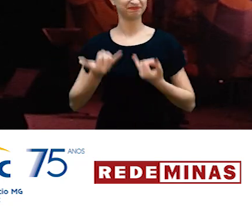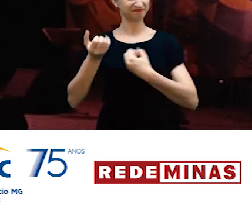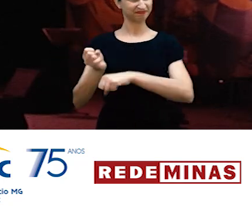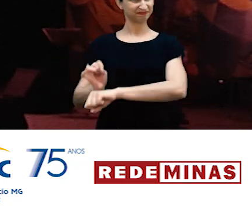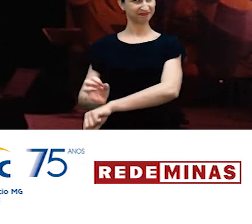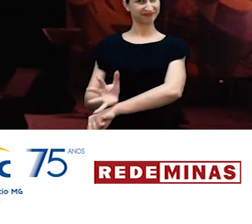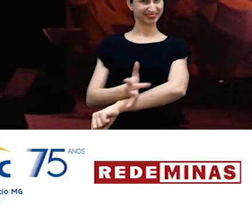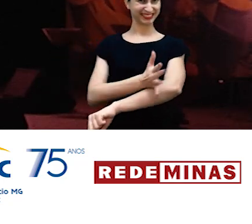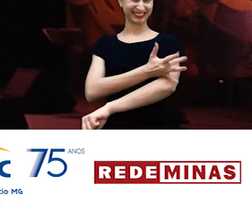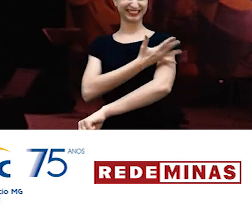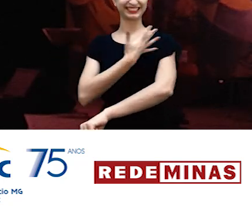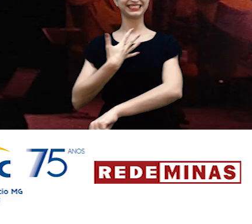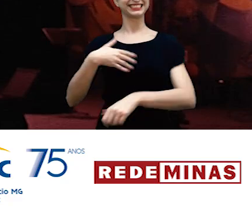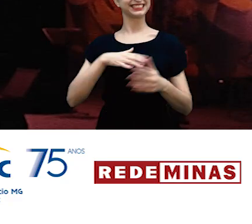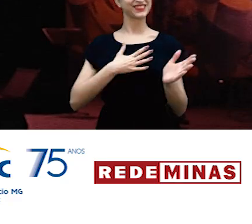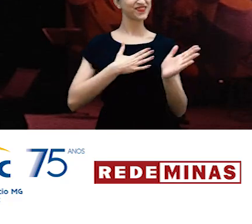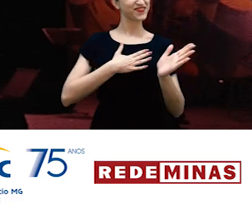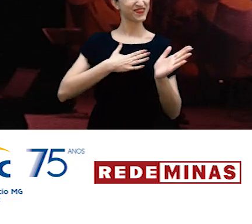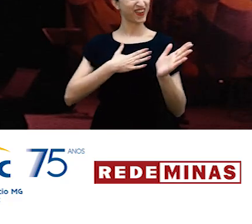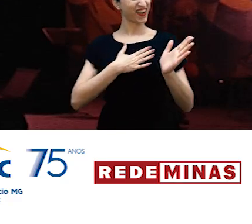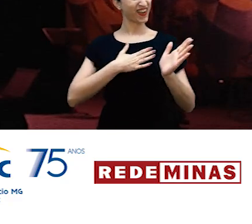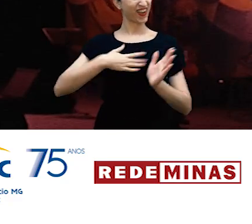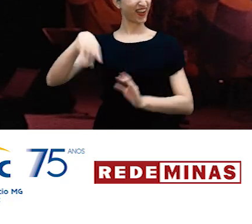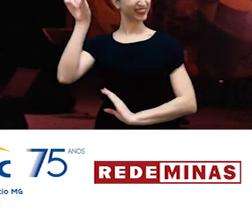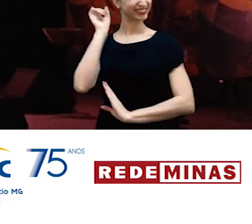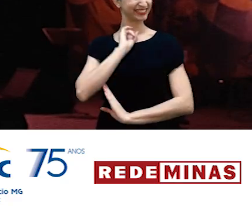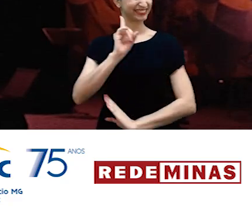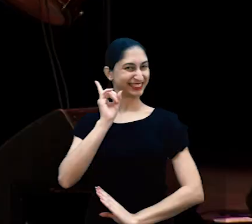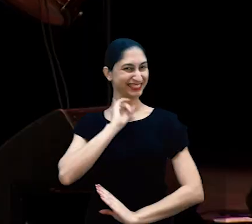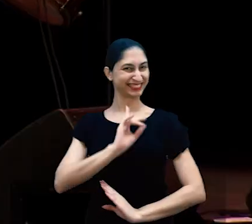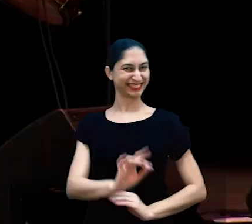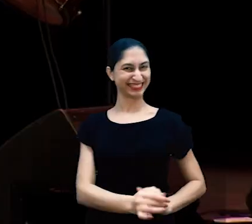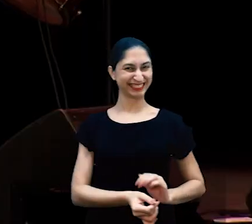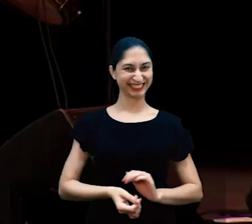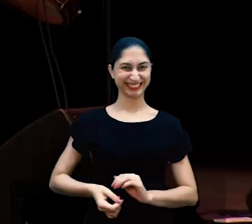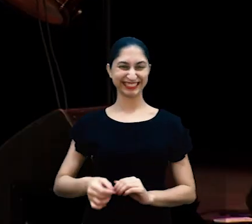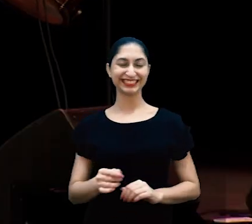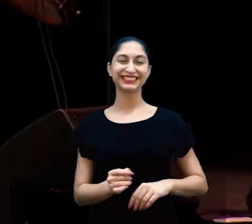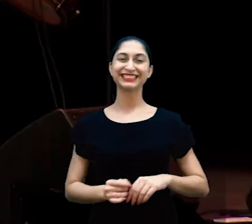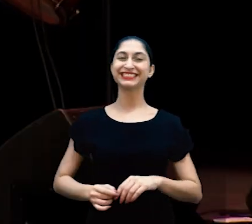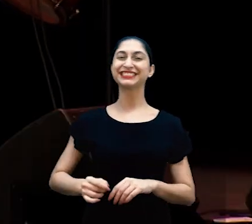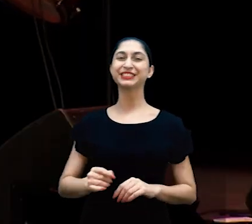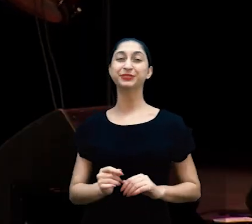na emoção do forró mineiro.